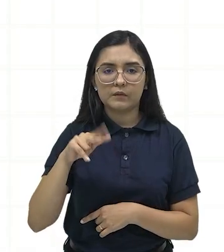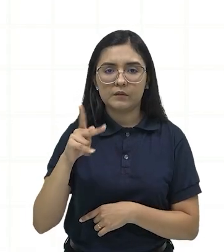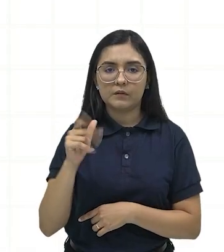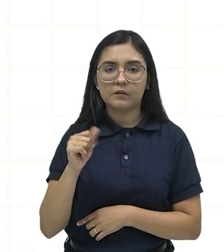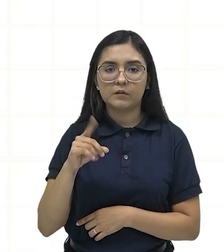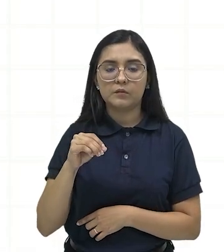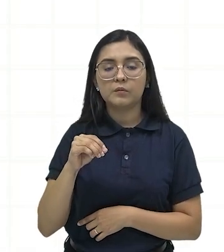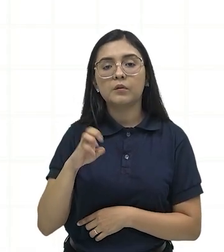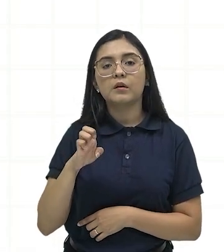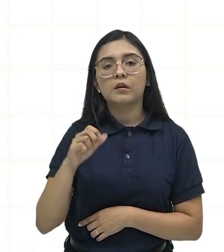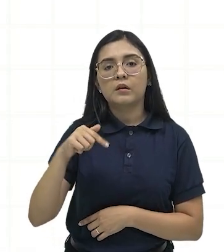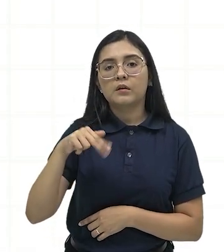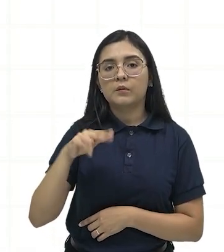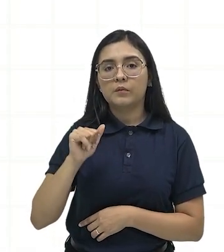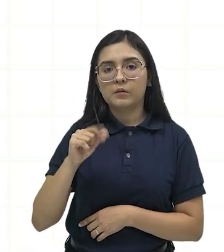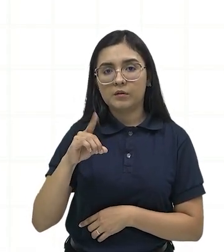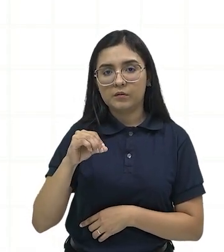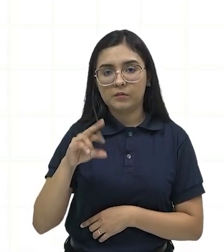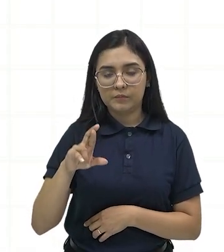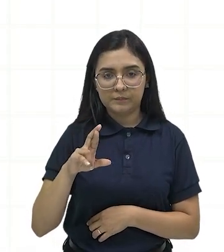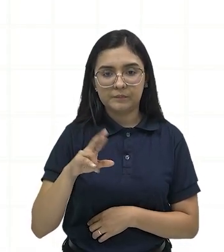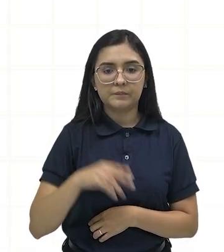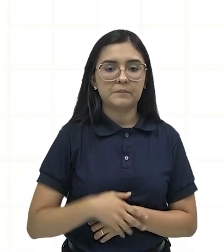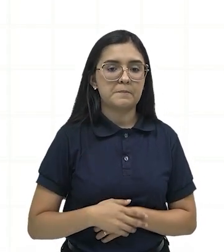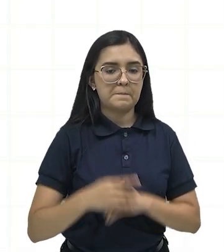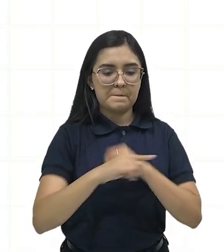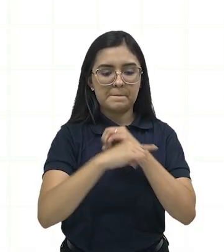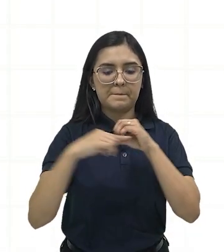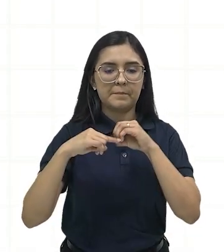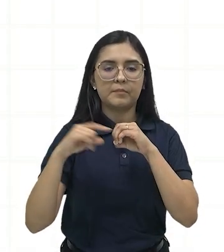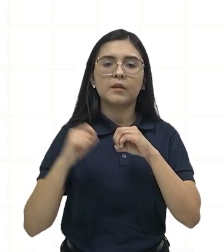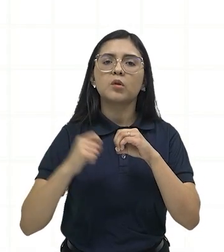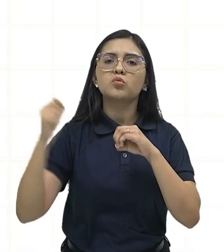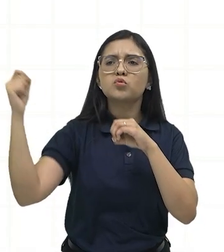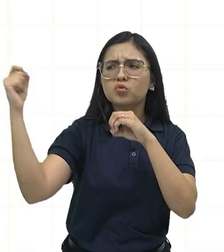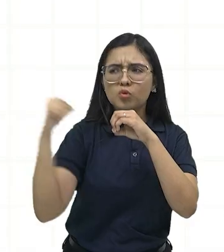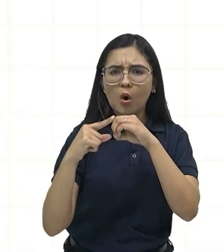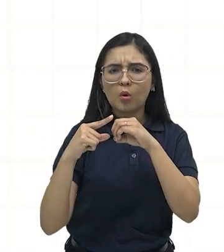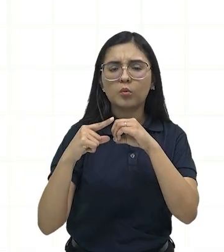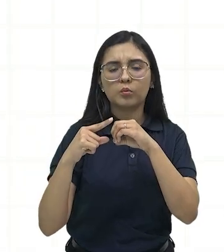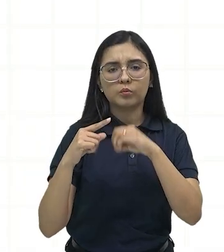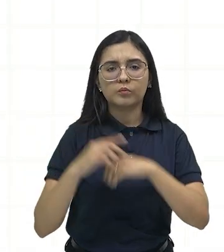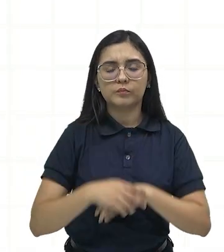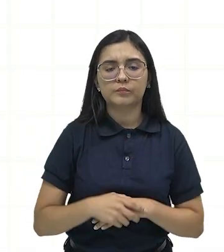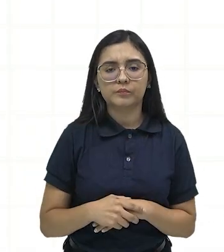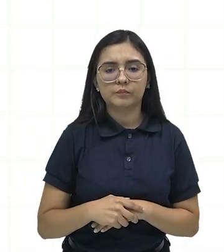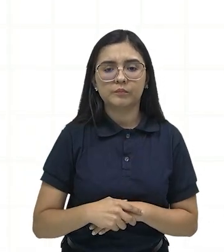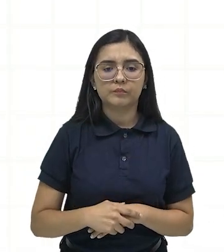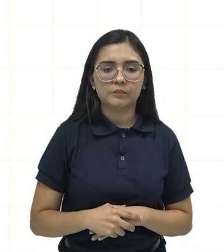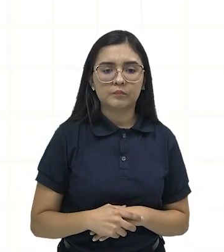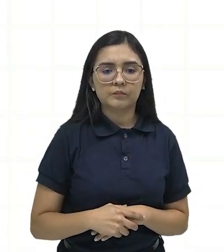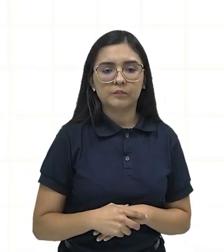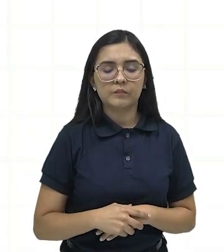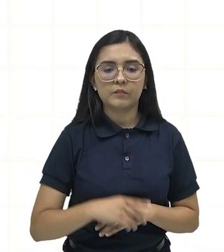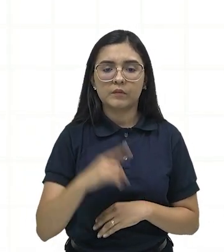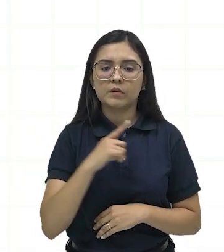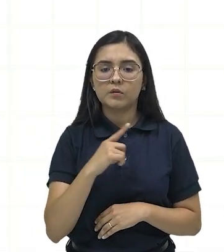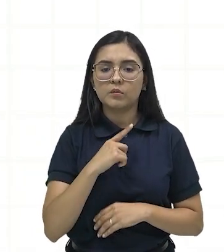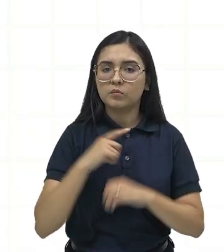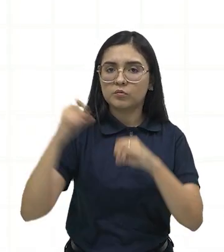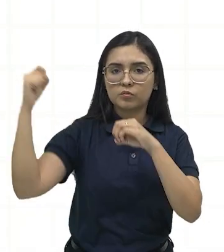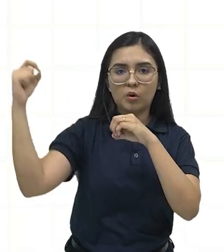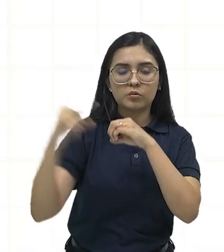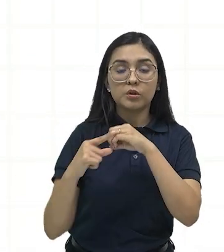Equador, gente, ela é a parte onde esses raios solares chegarão